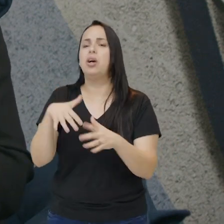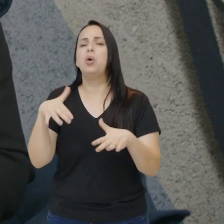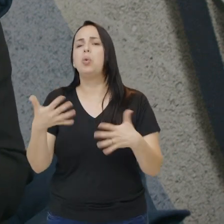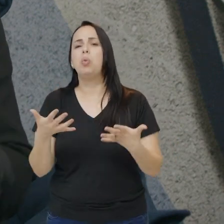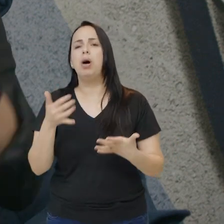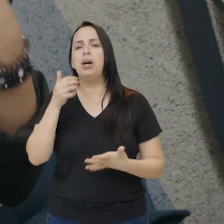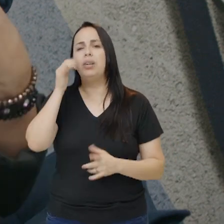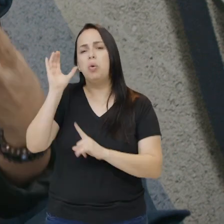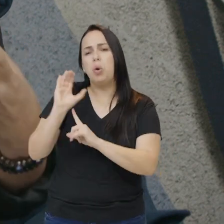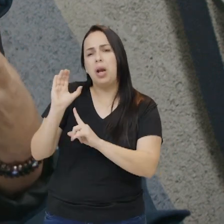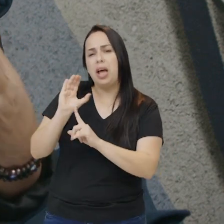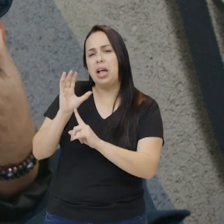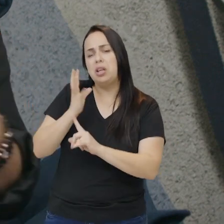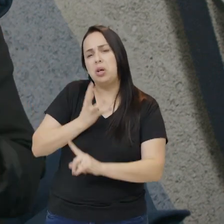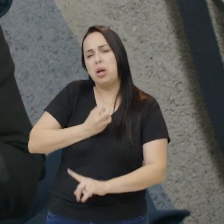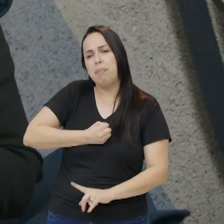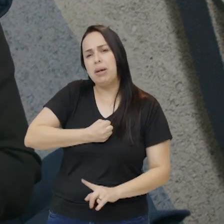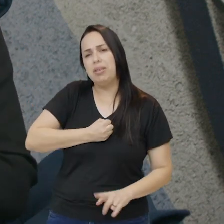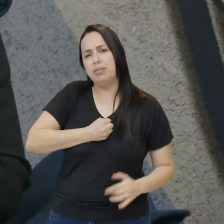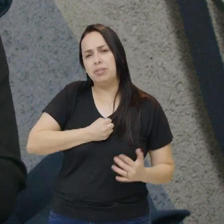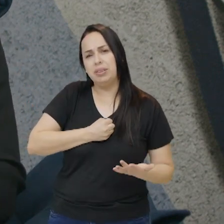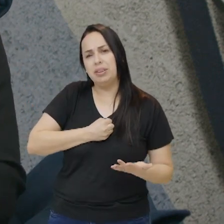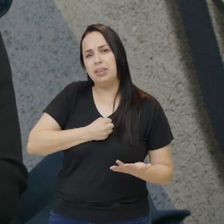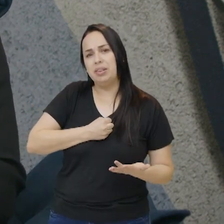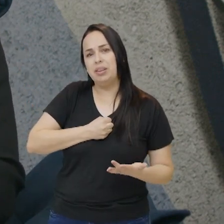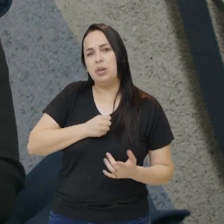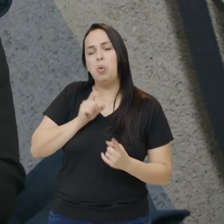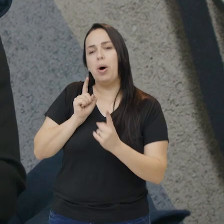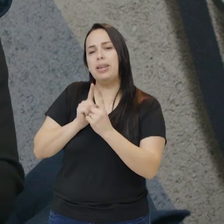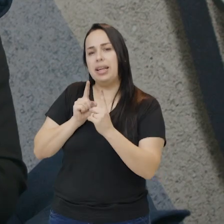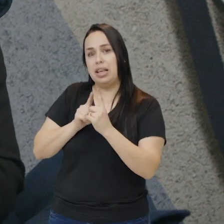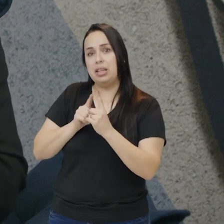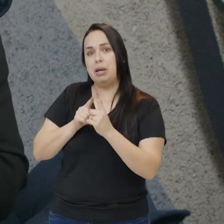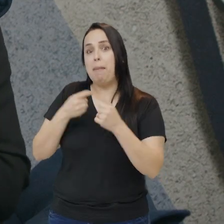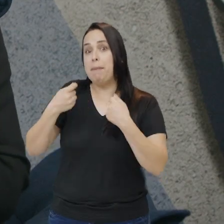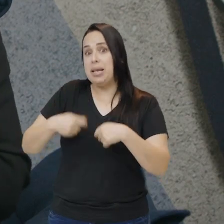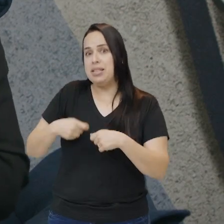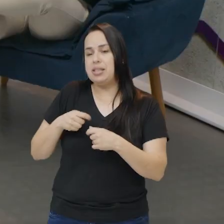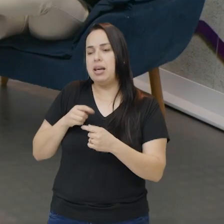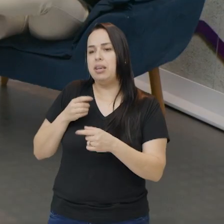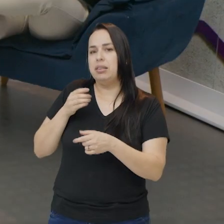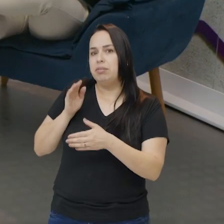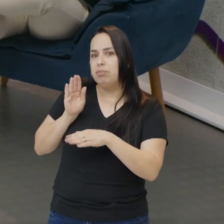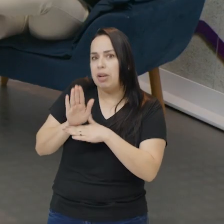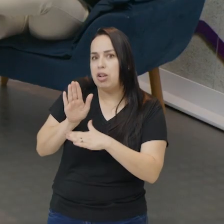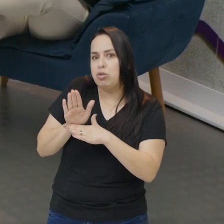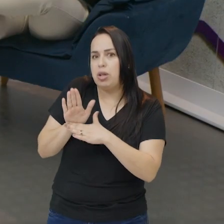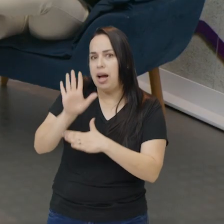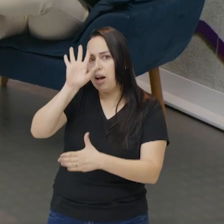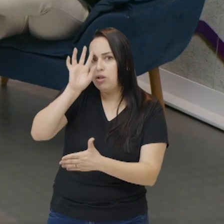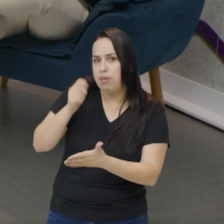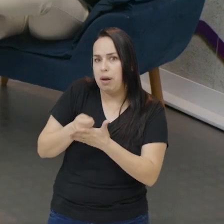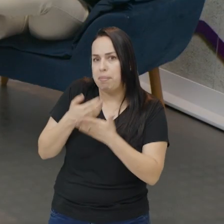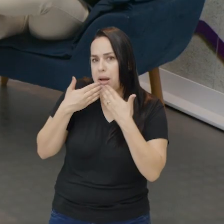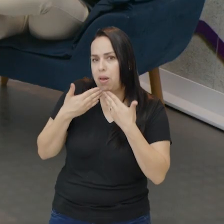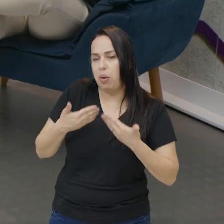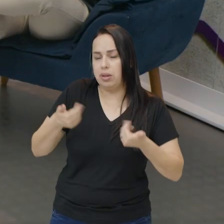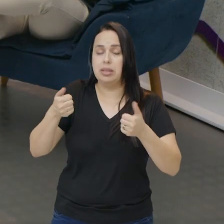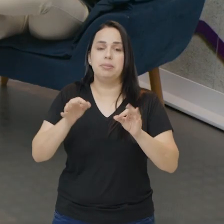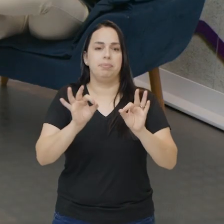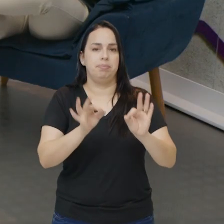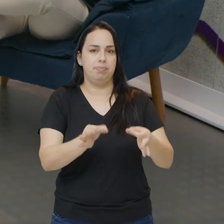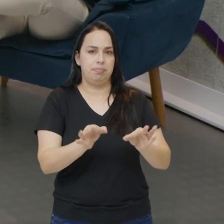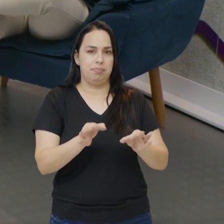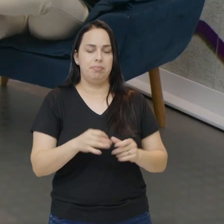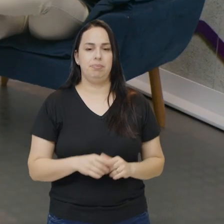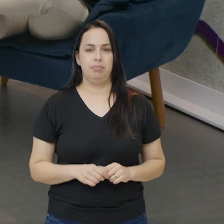diante. O cliente decepcionado, esse atendente, ele tem que ter um preparo maior? Sim, com certeza. Até